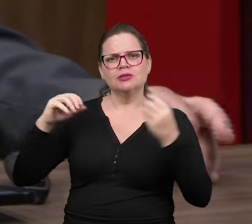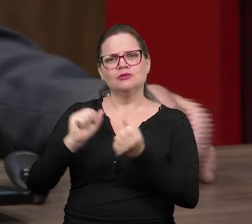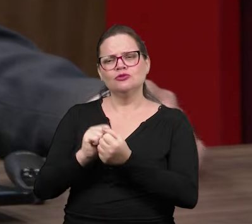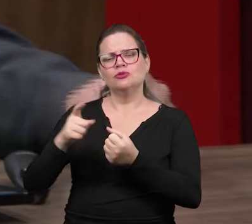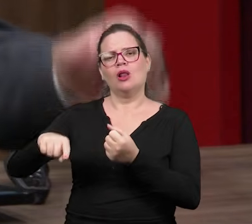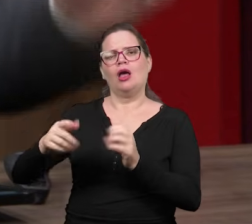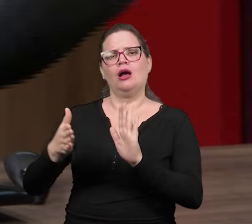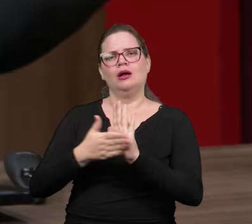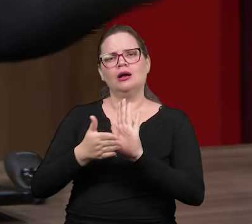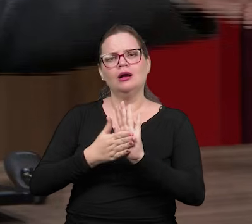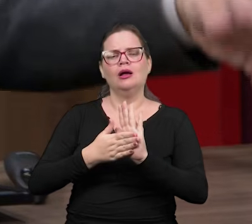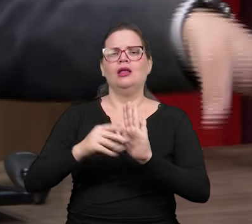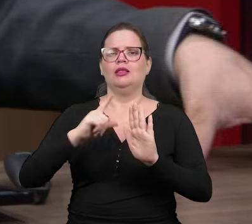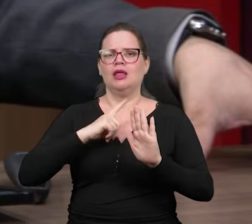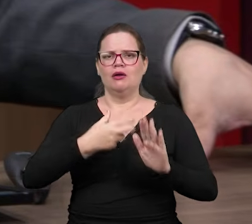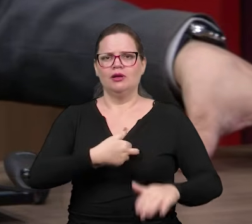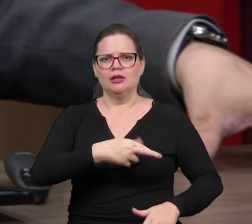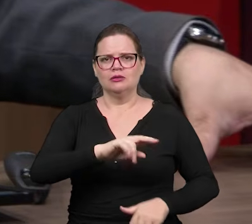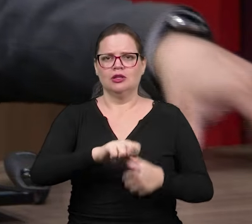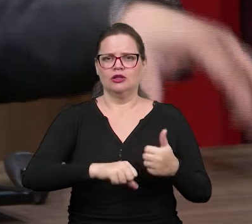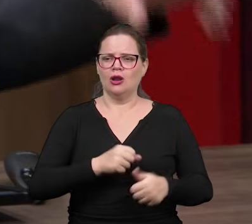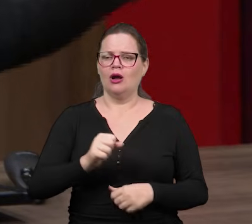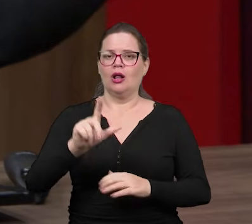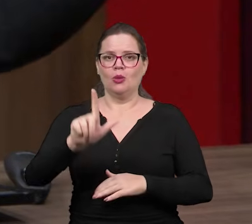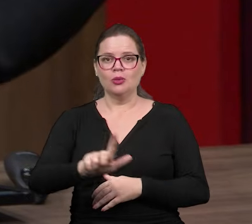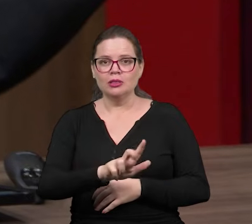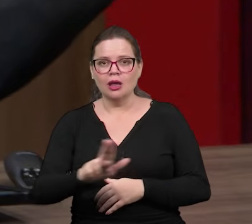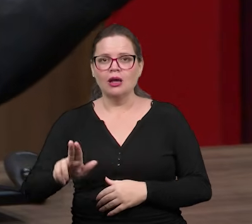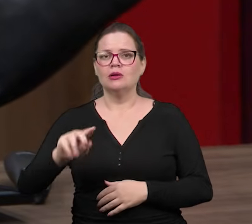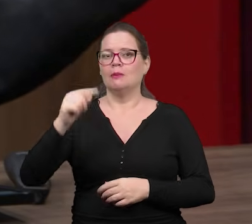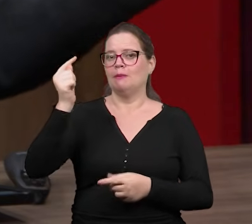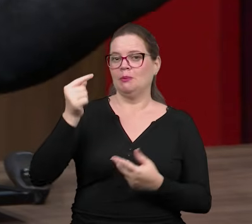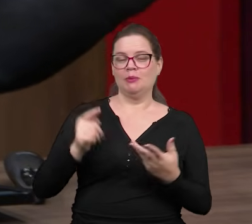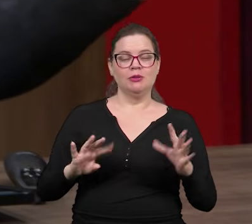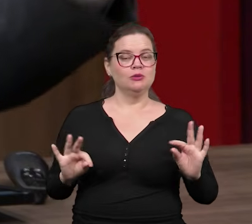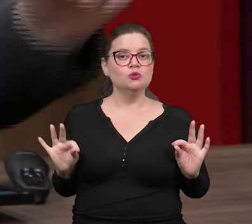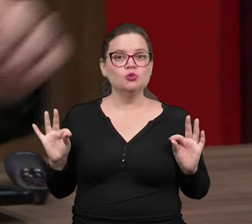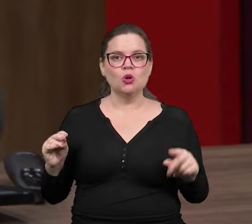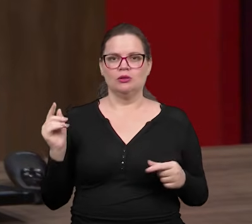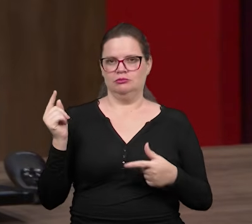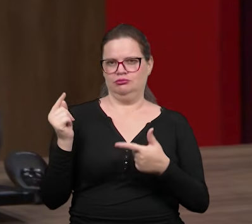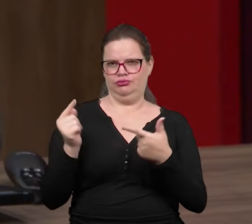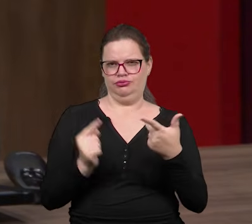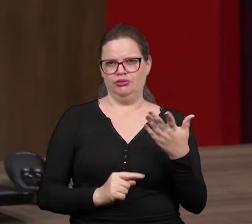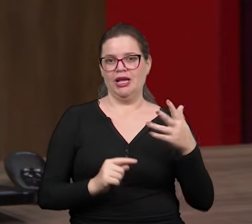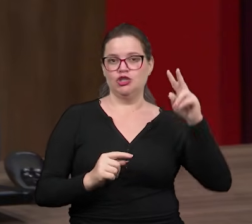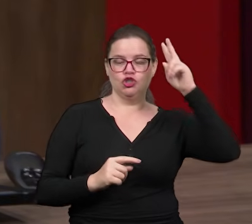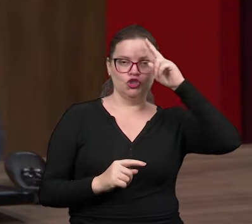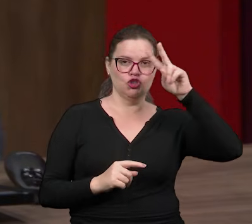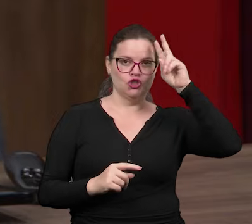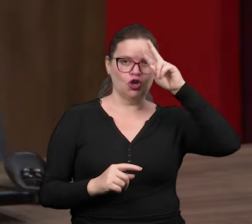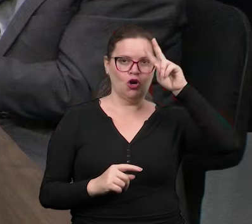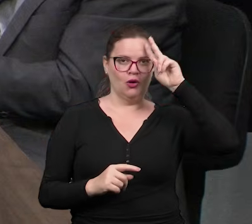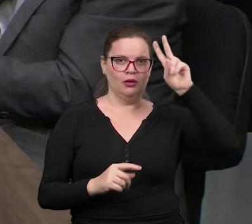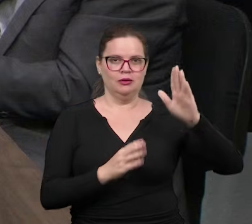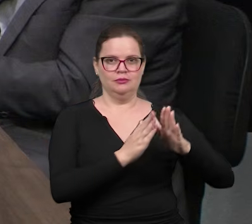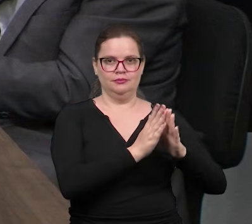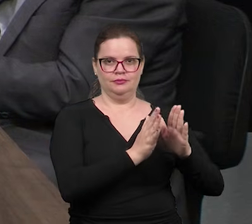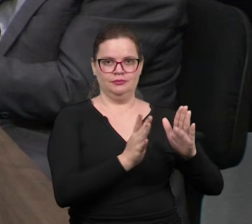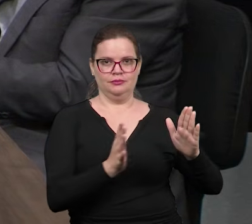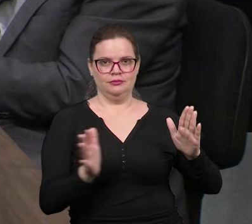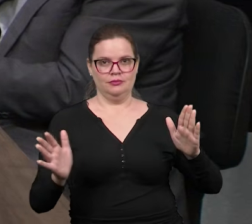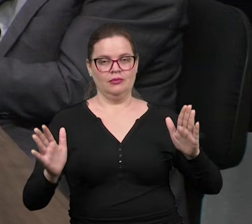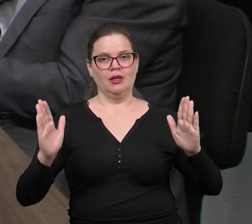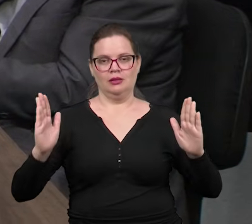avivamentos, né? O movimento pentecostal, em todo esse aspecto que foi histórico, sempre estava presente a